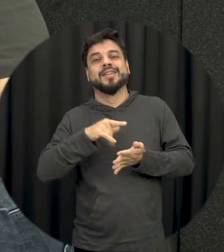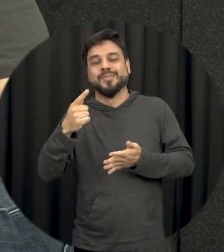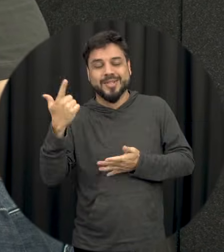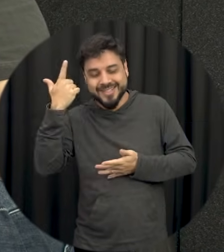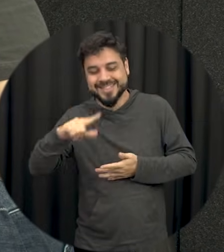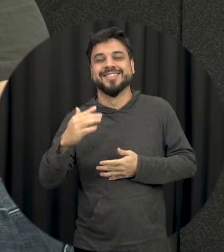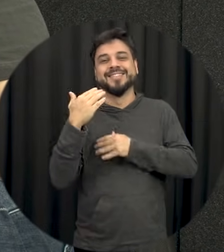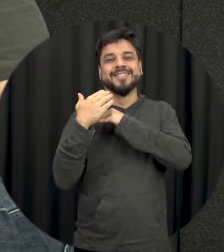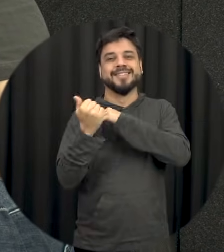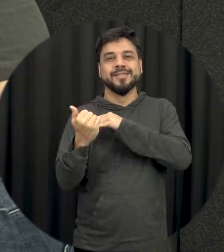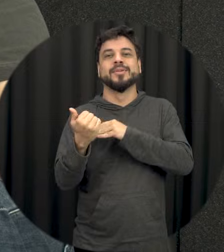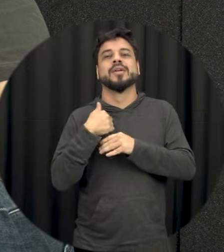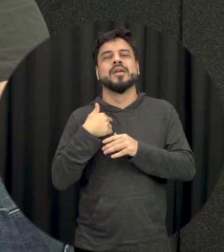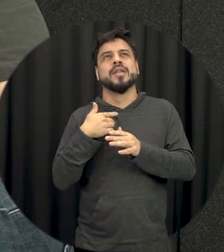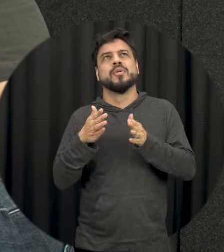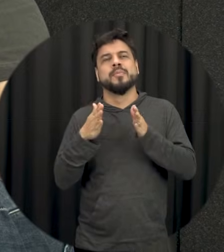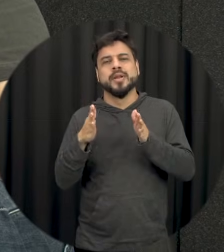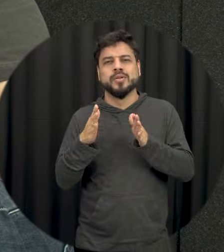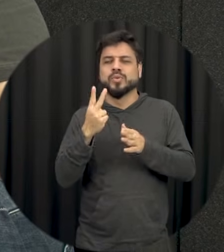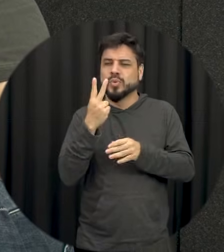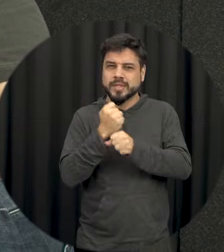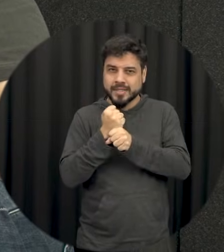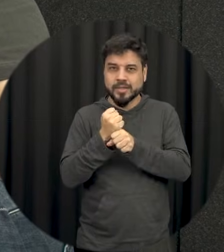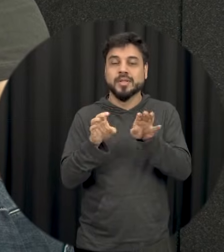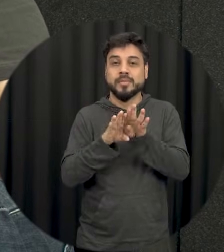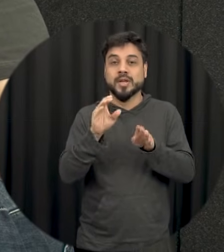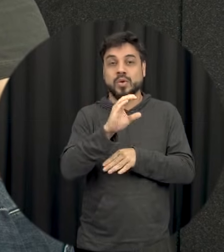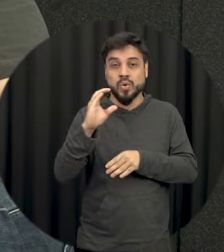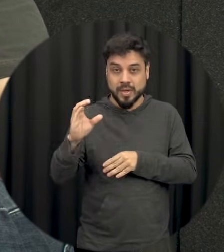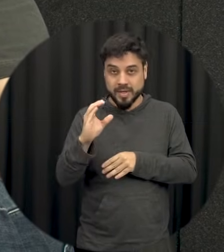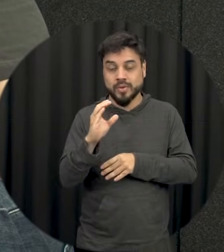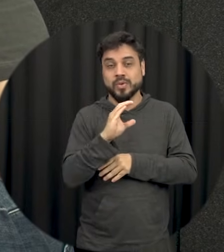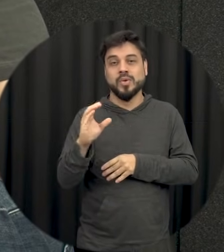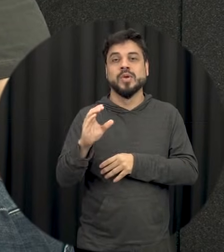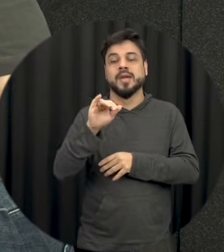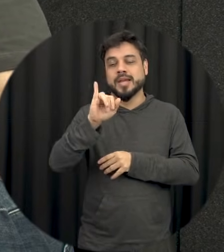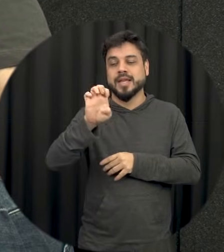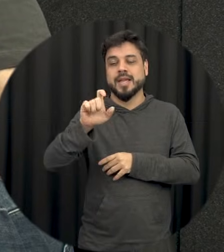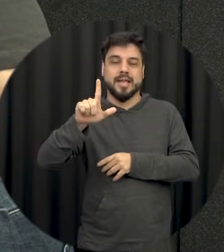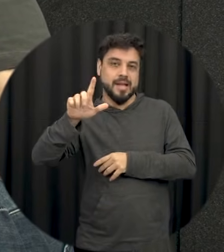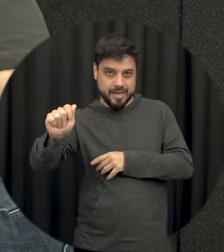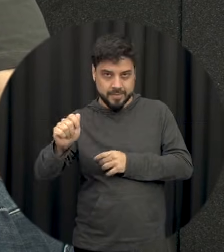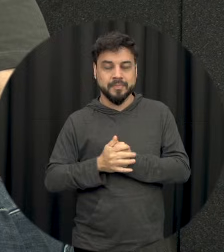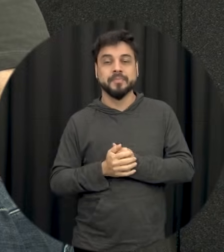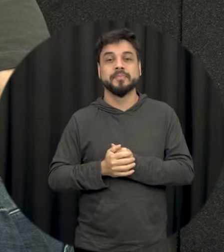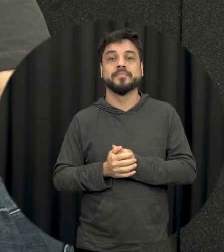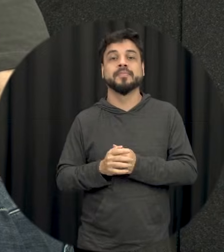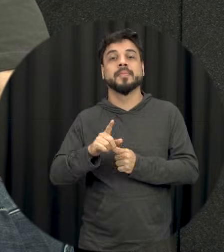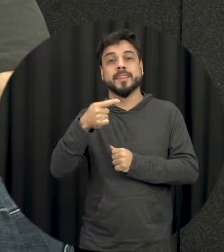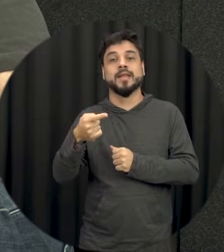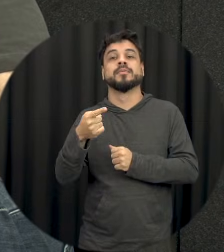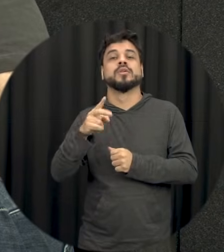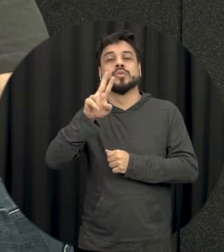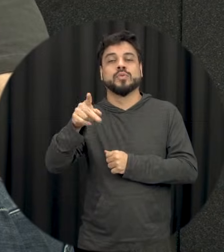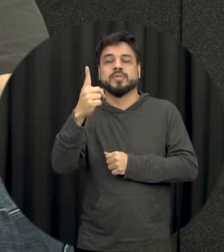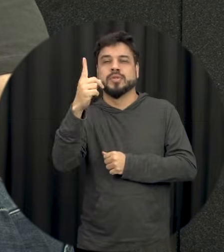capturado, acabei passando um período de também 2 anos como coordenador do programa do IELA. E finalmente, em